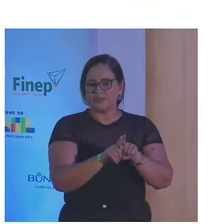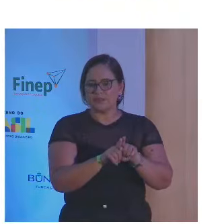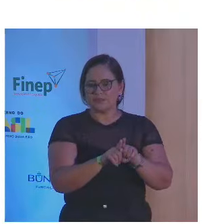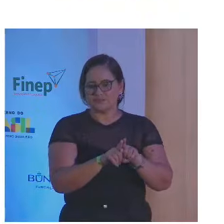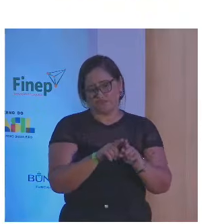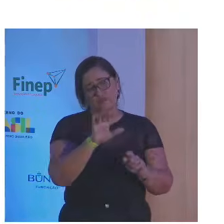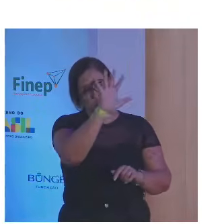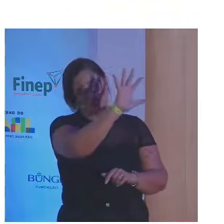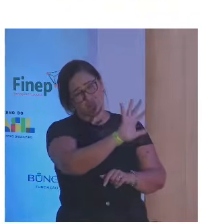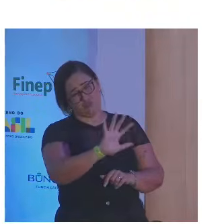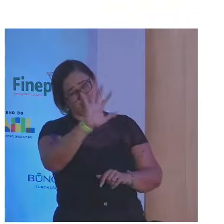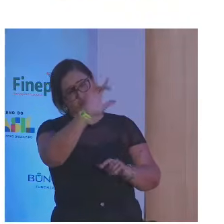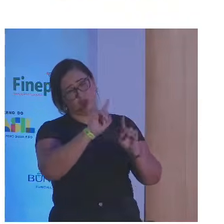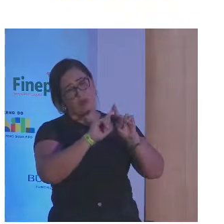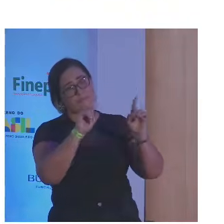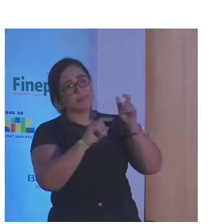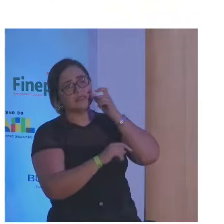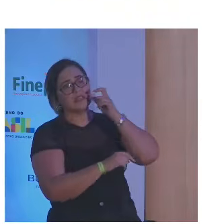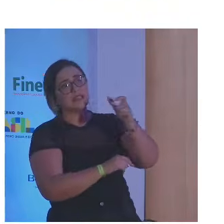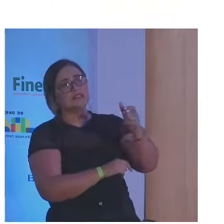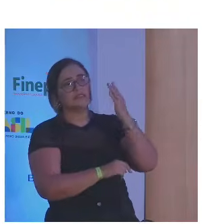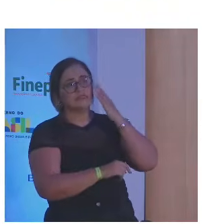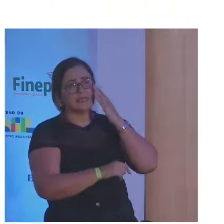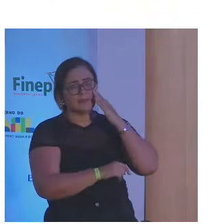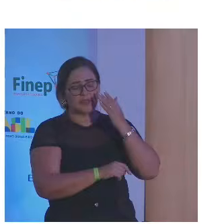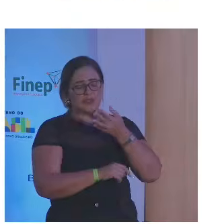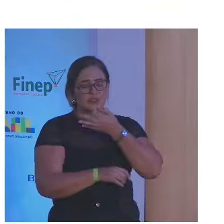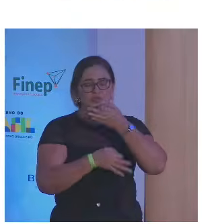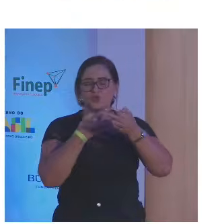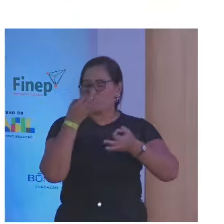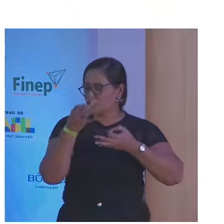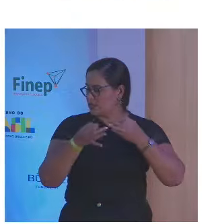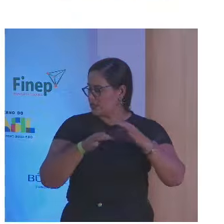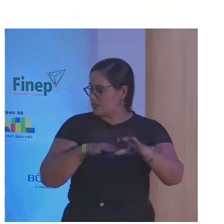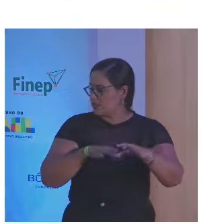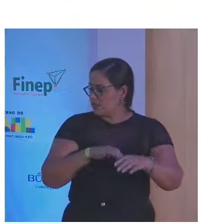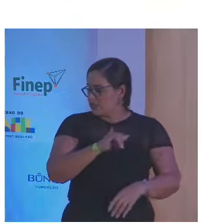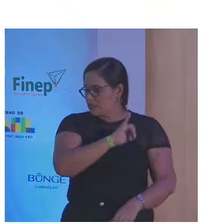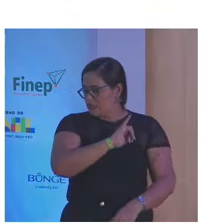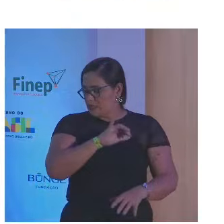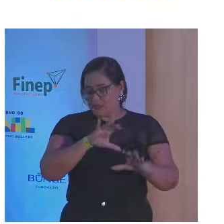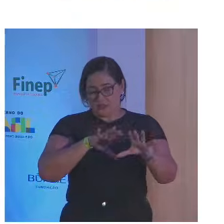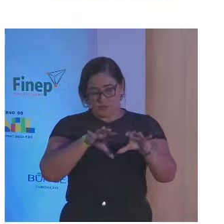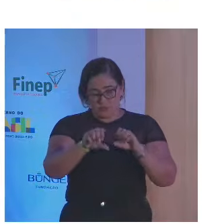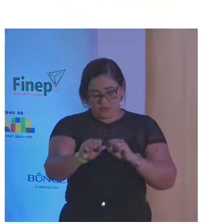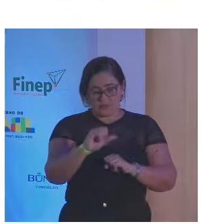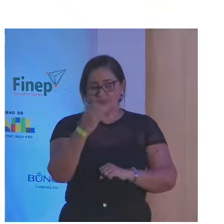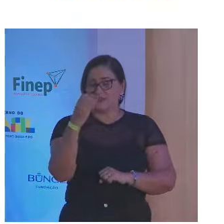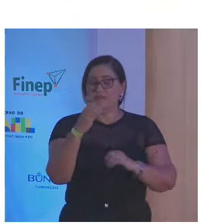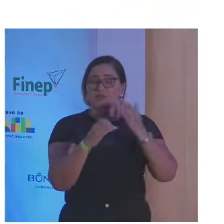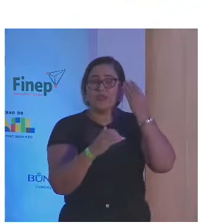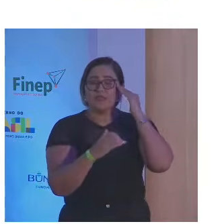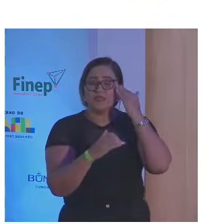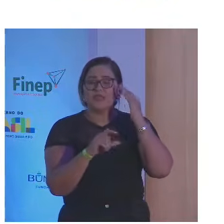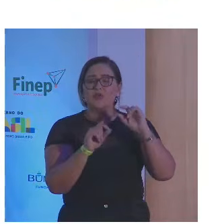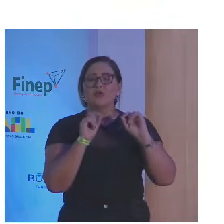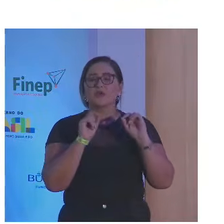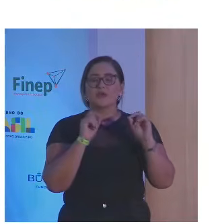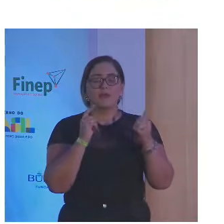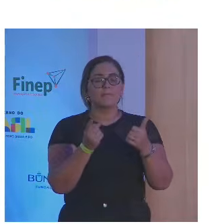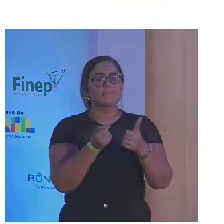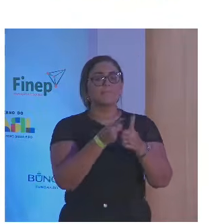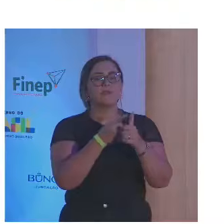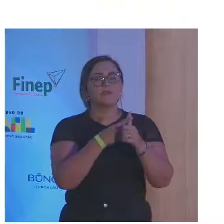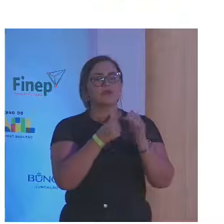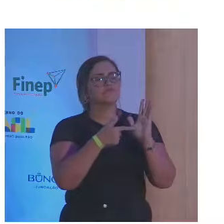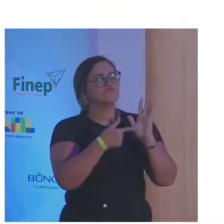nosso continente. Mas é interessante saber, e do ponto de vista da diplomacia científica, importantíssimo entender que a diplomacia científica primeiro